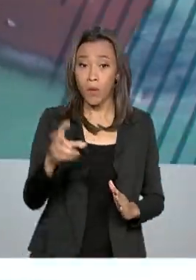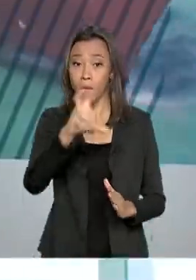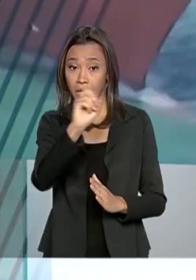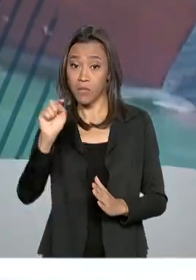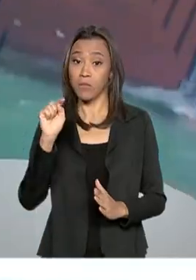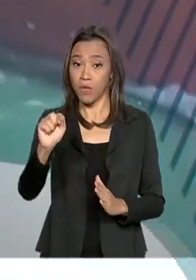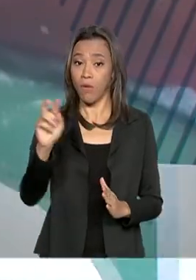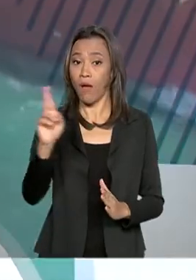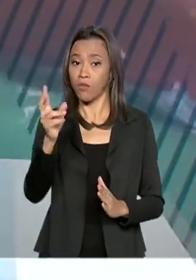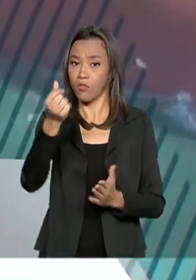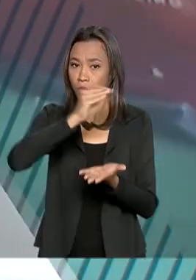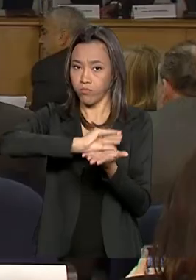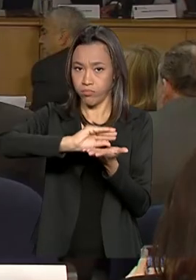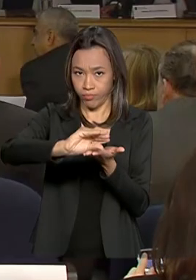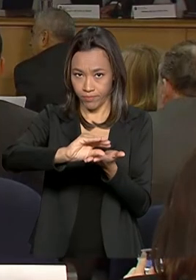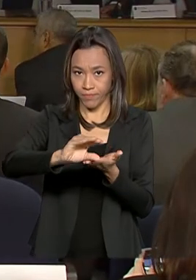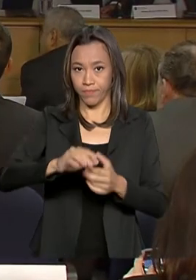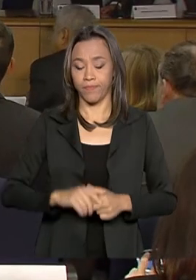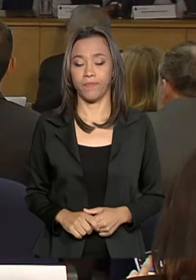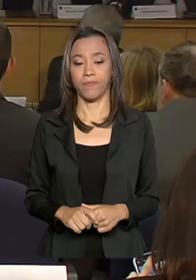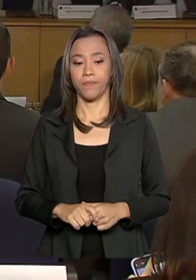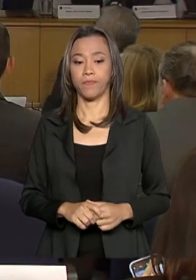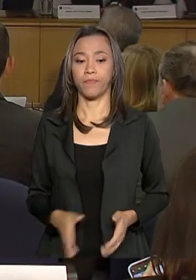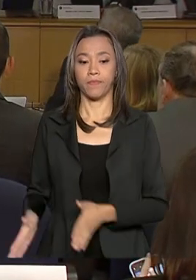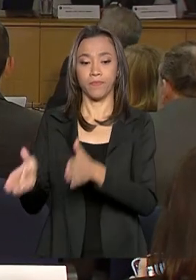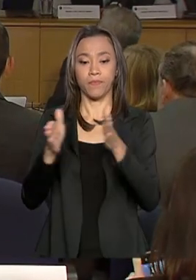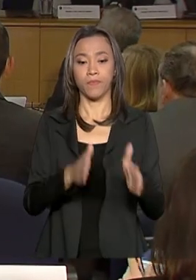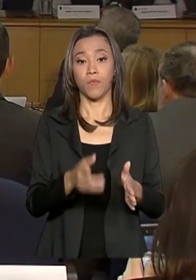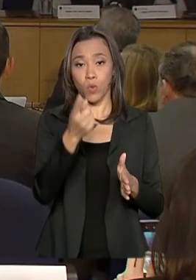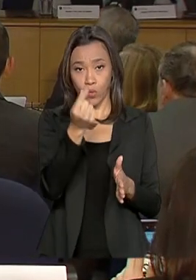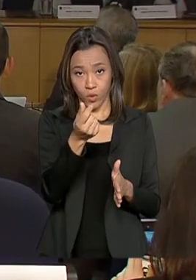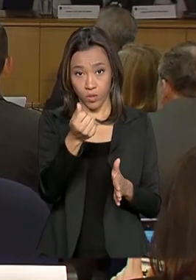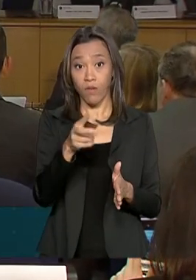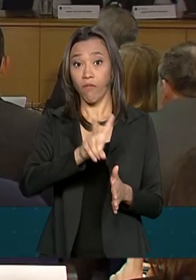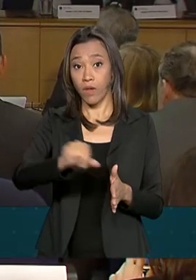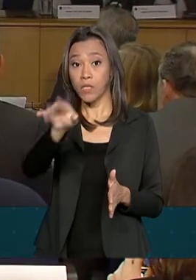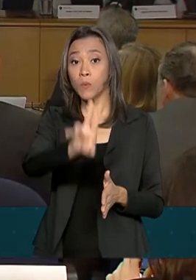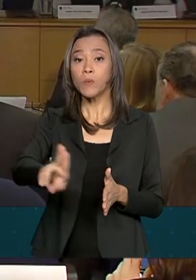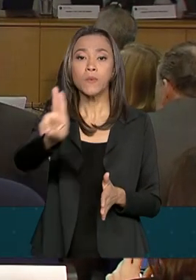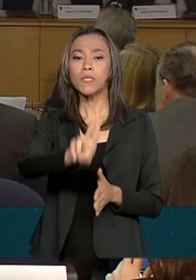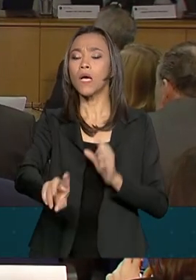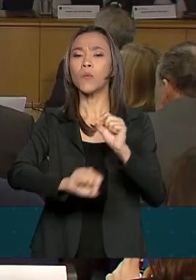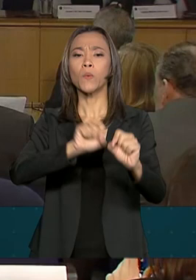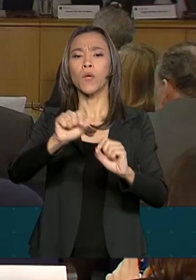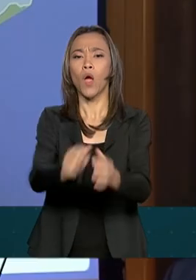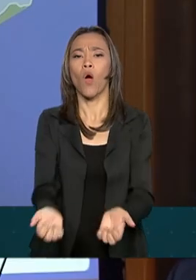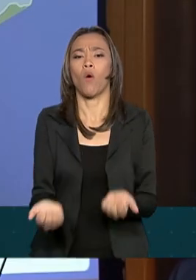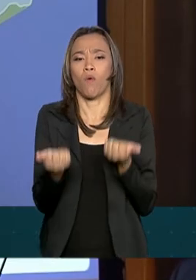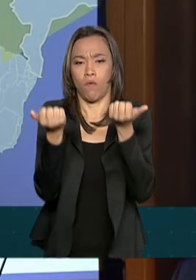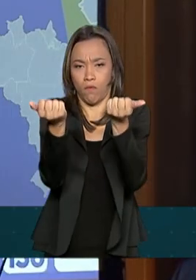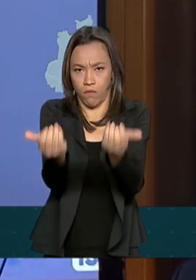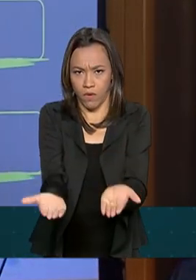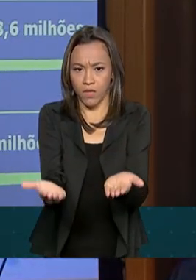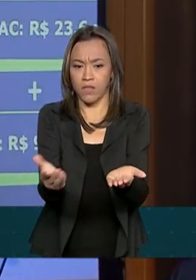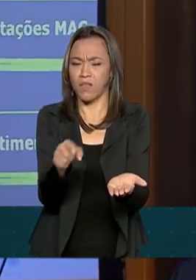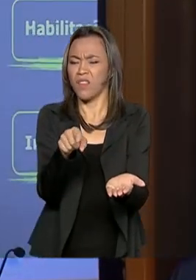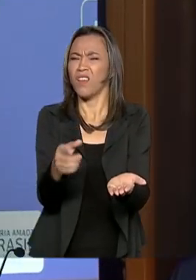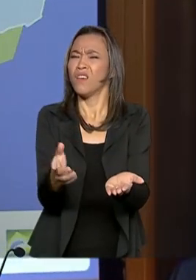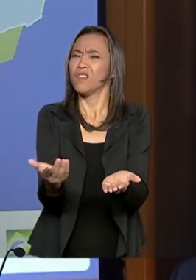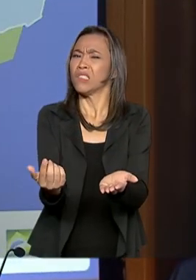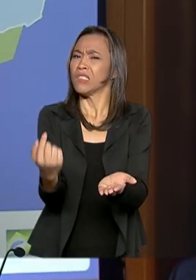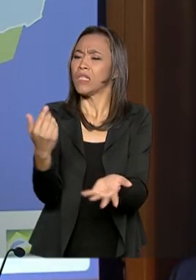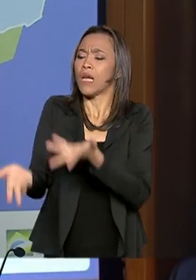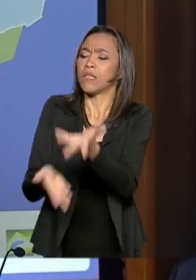básicas de saúde. Os recursos serão aplicados na ampliação da oferta de serviços, desde aqueles mais